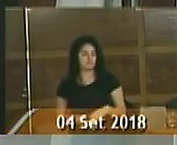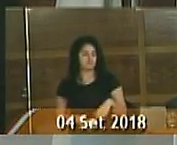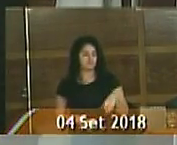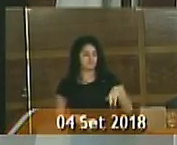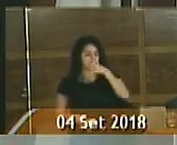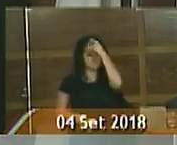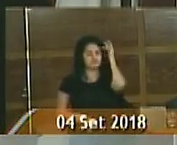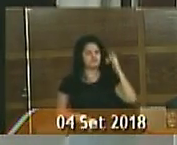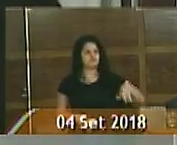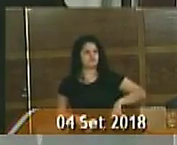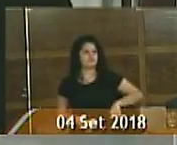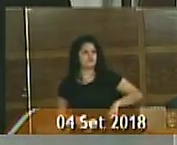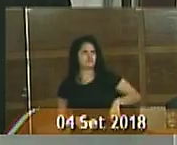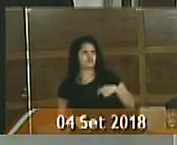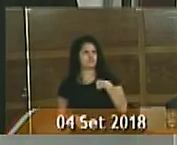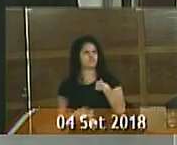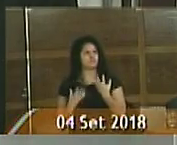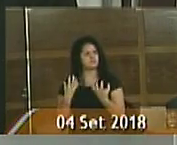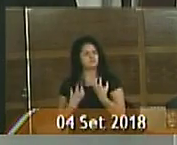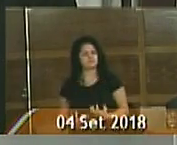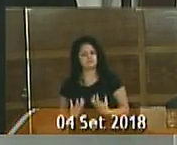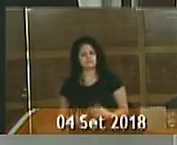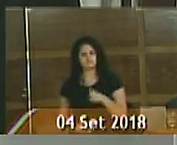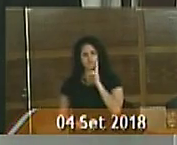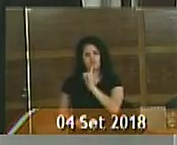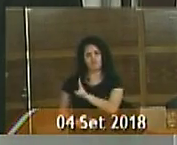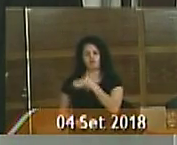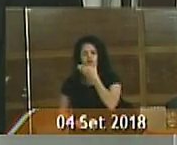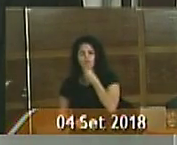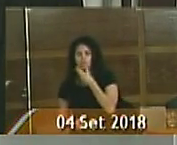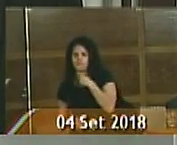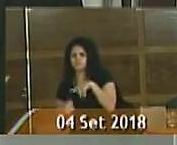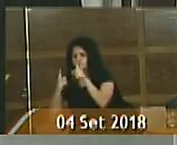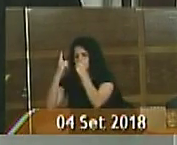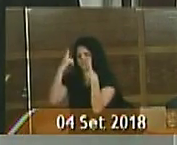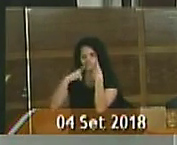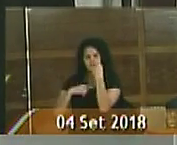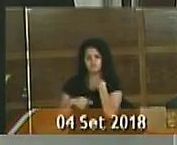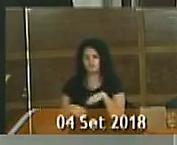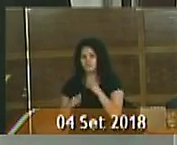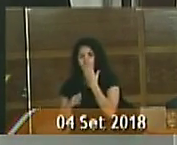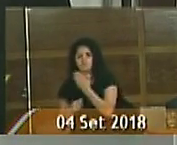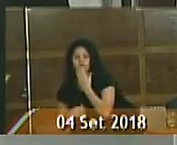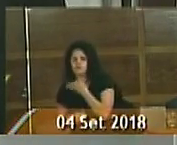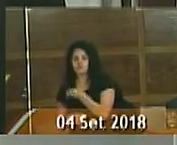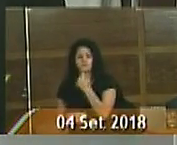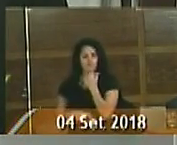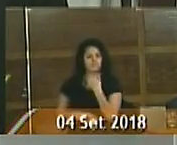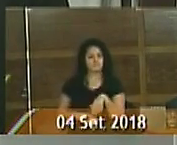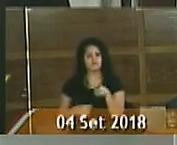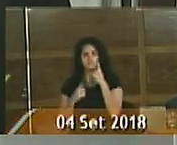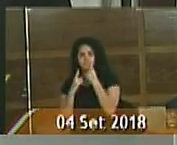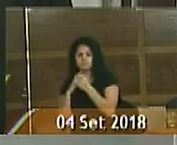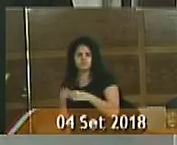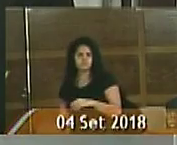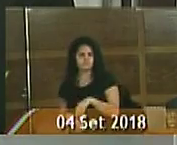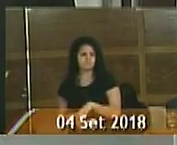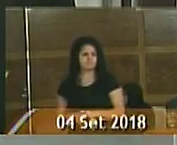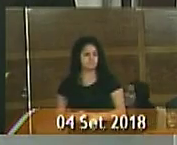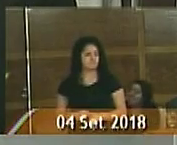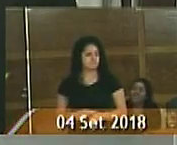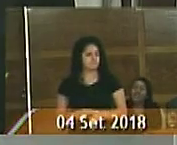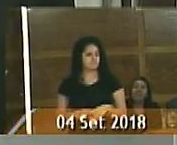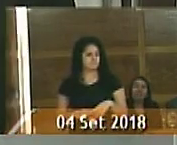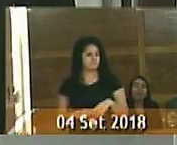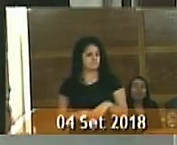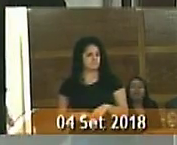está sofrendo. Eu não aguento mais ver homens de caráter chorando, pedindo cesta para a gente, pedindo isso e aquilo para